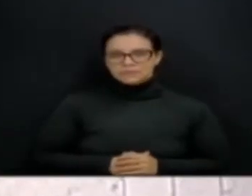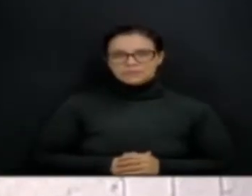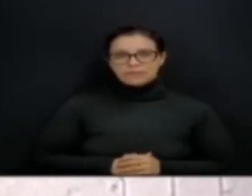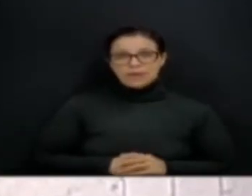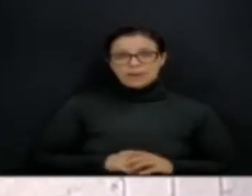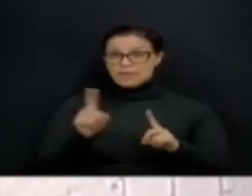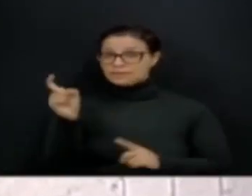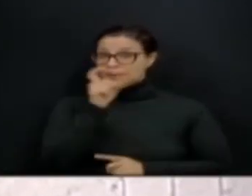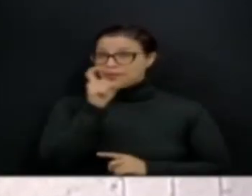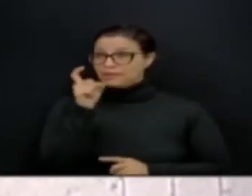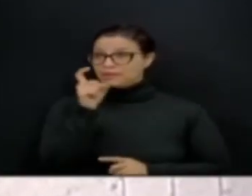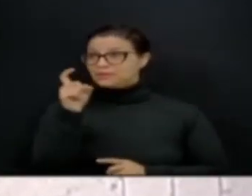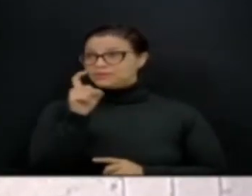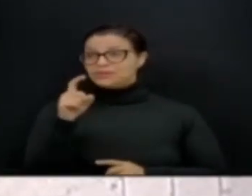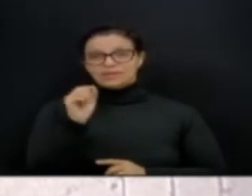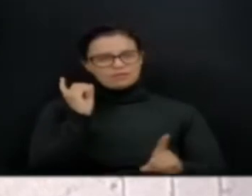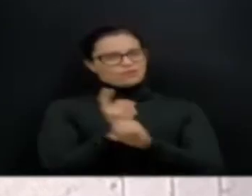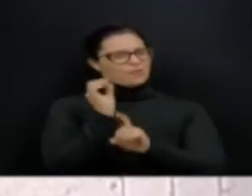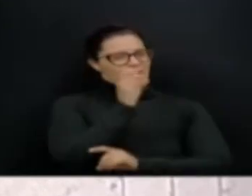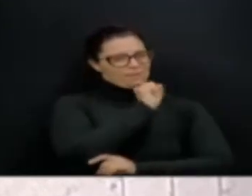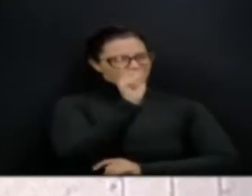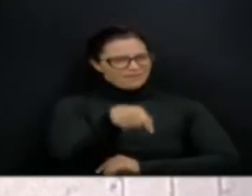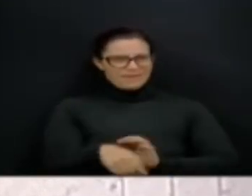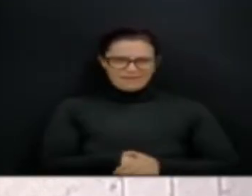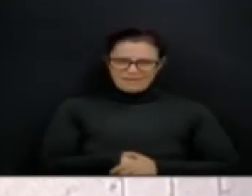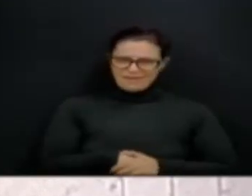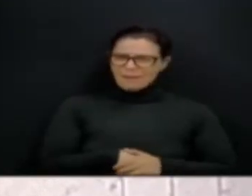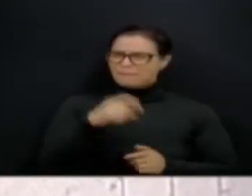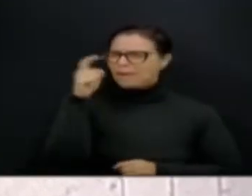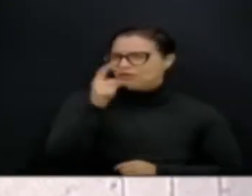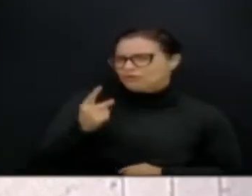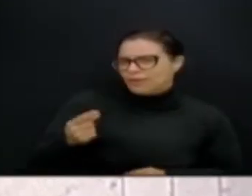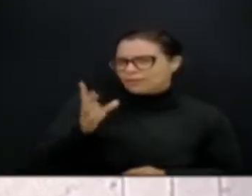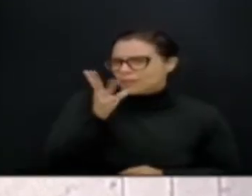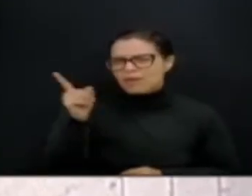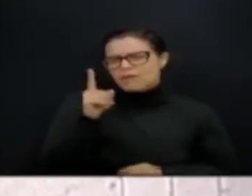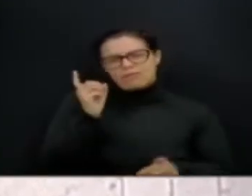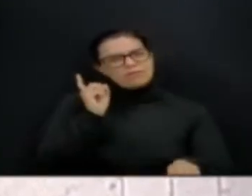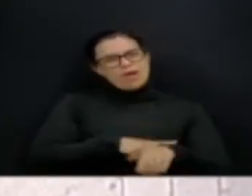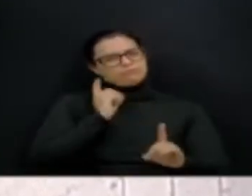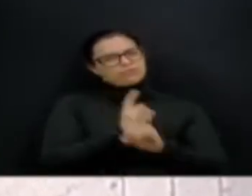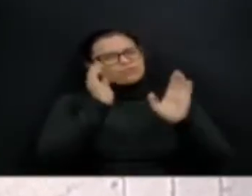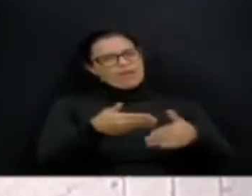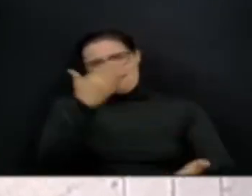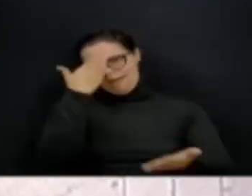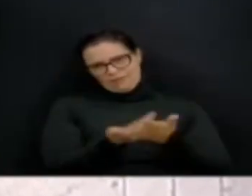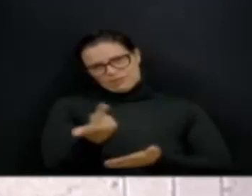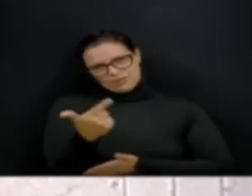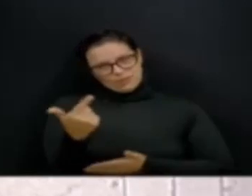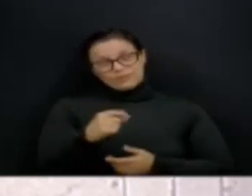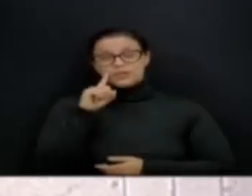a mentira tem perna curta. A mentira logo é desacreditada.